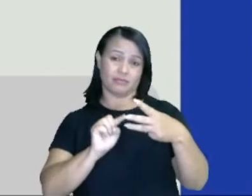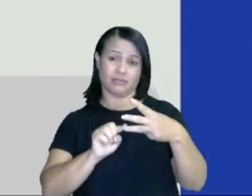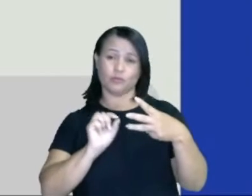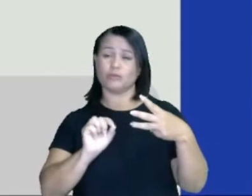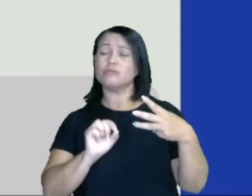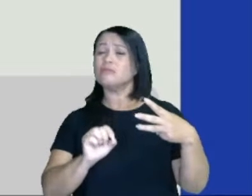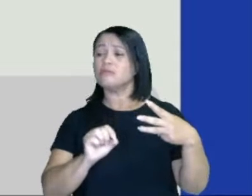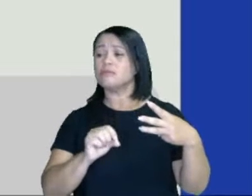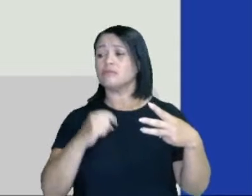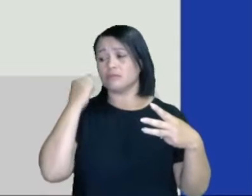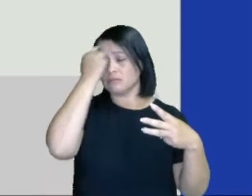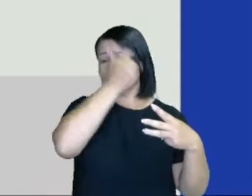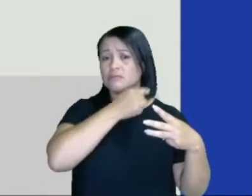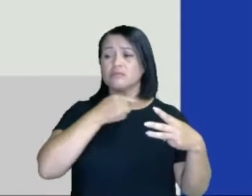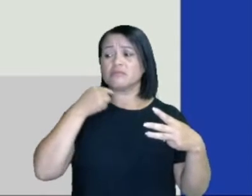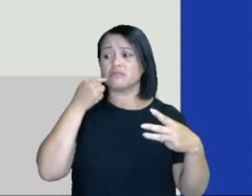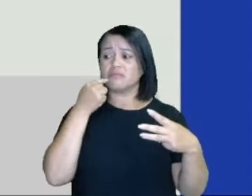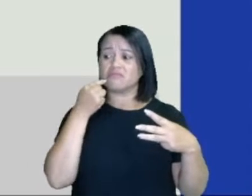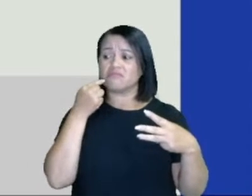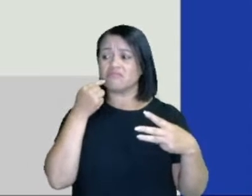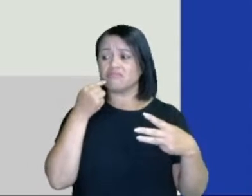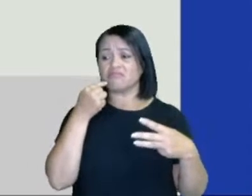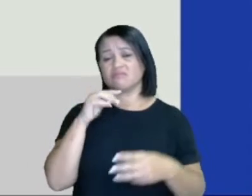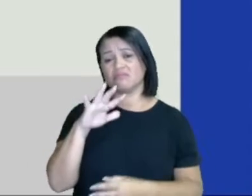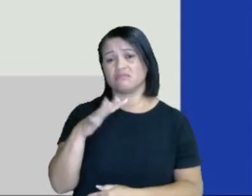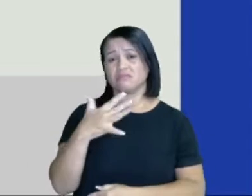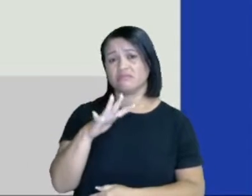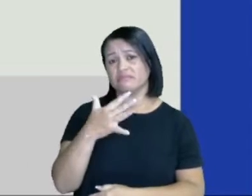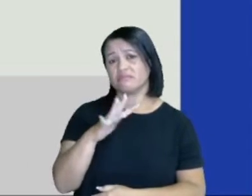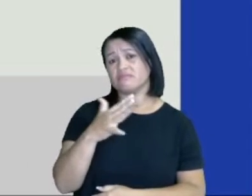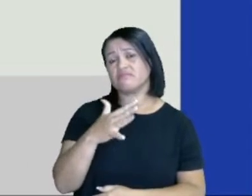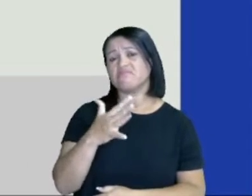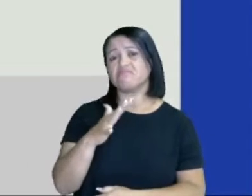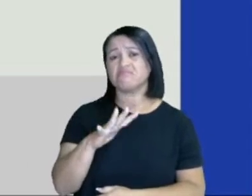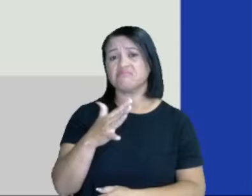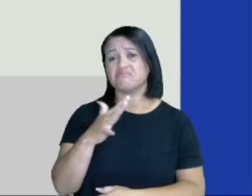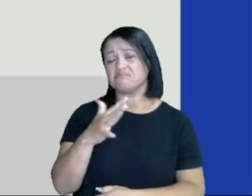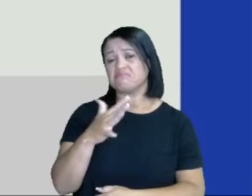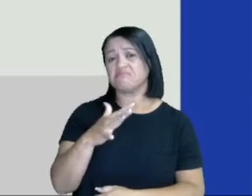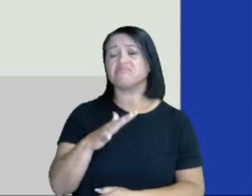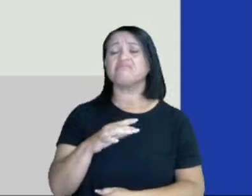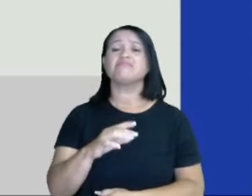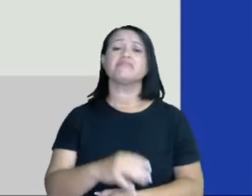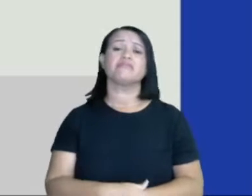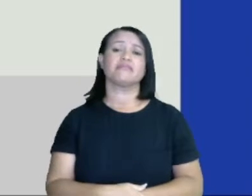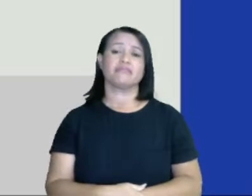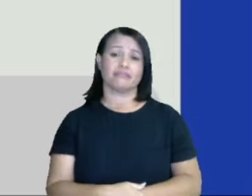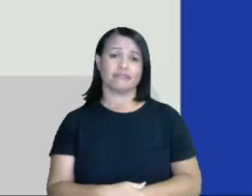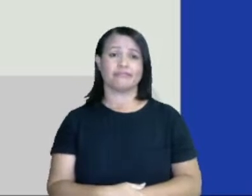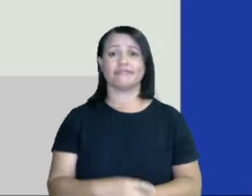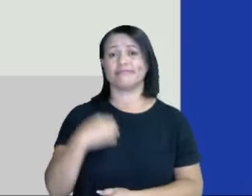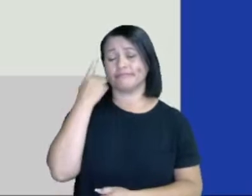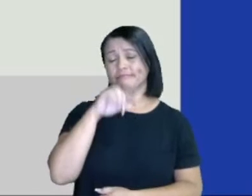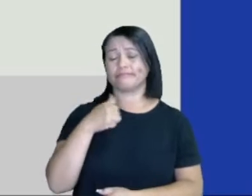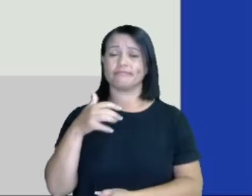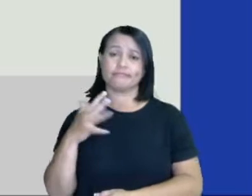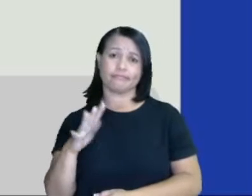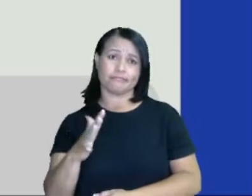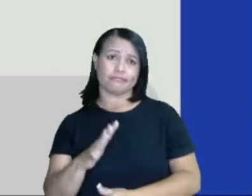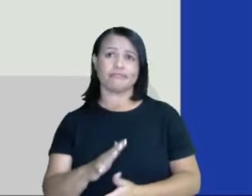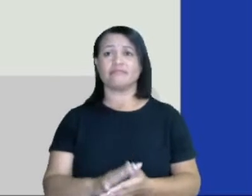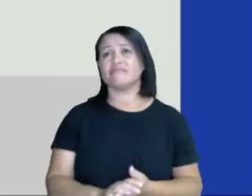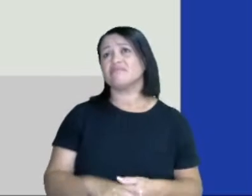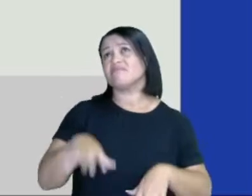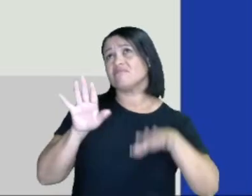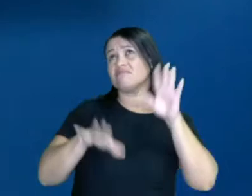bem assim, aí você pode dizer que está regular, mais ou menos, ou assim, que é aquele que a